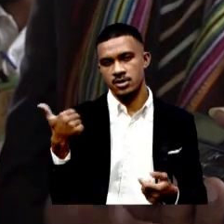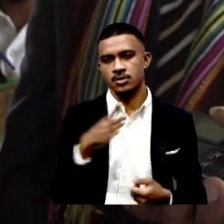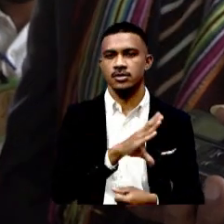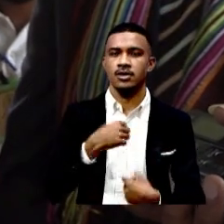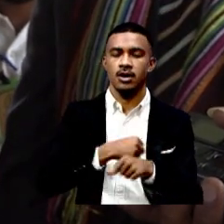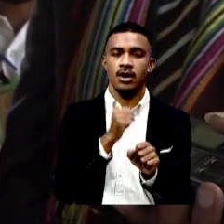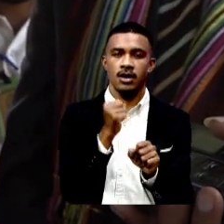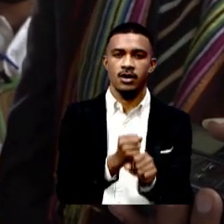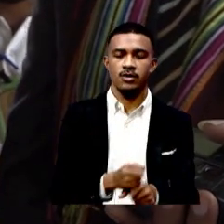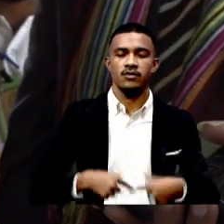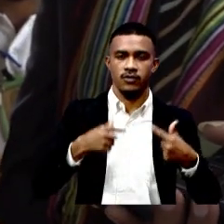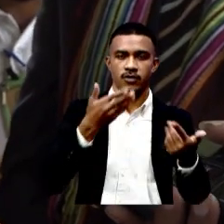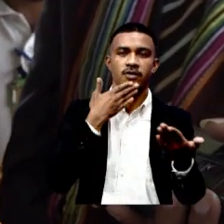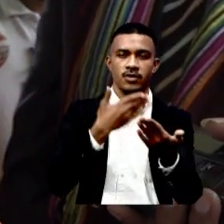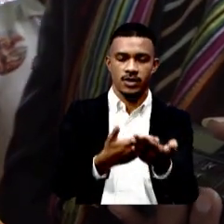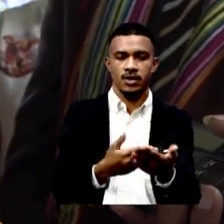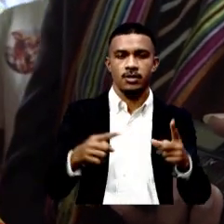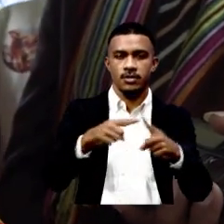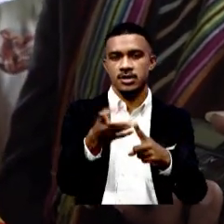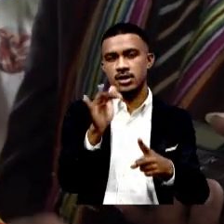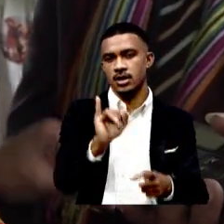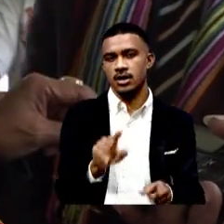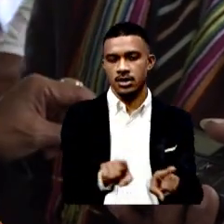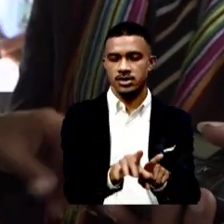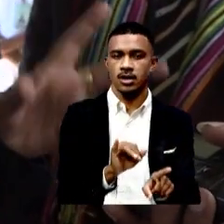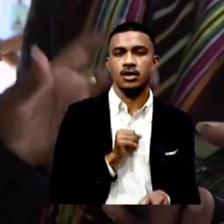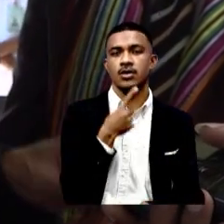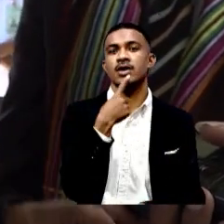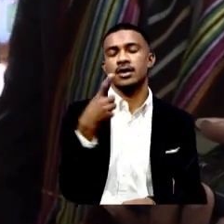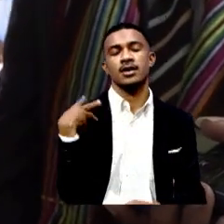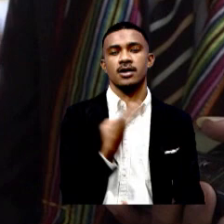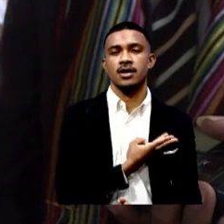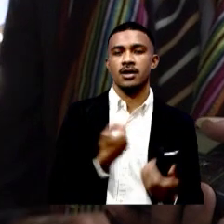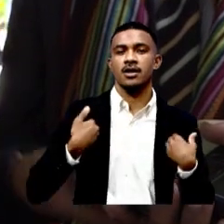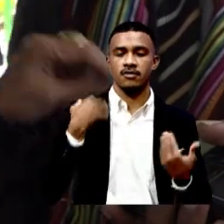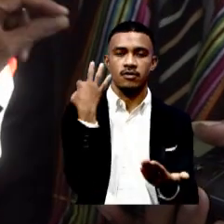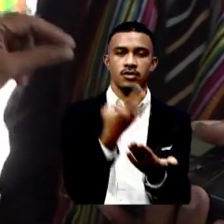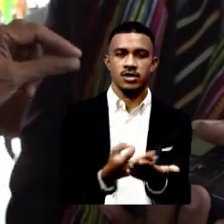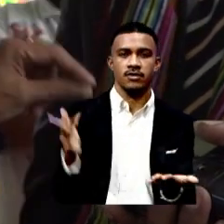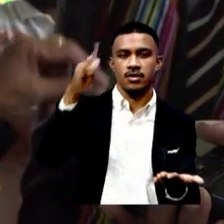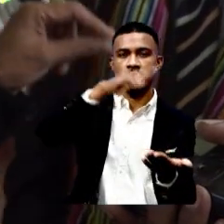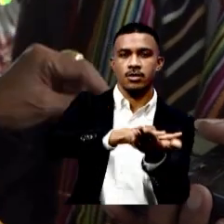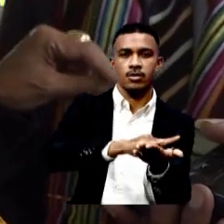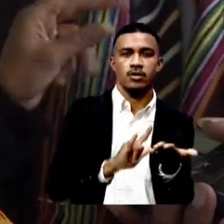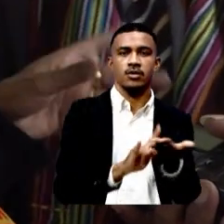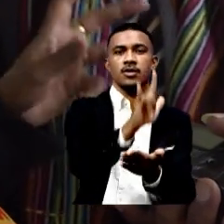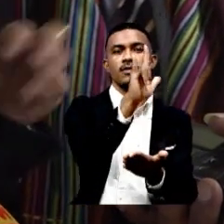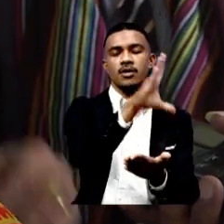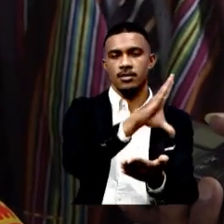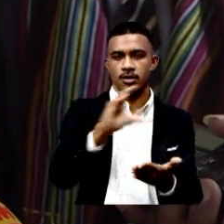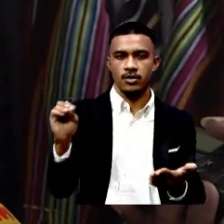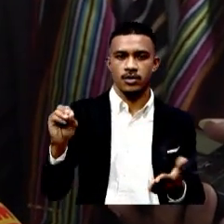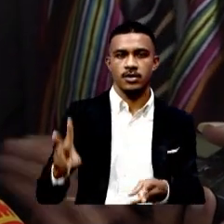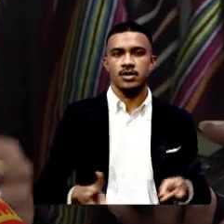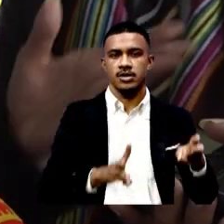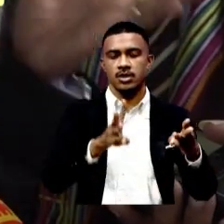cria condições basira. E a nossa atete. E tem ossam para halo aeroporto avião latum. E tem ossam para halo autoestrada carreta rua tolo